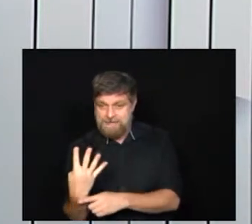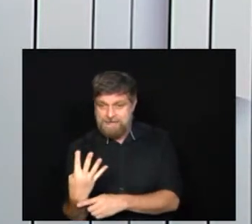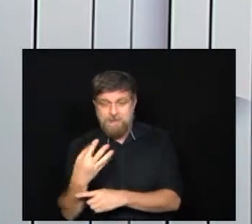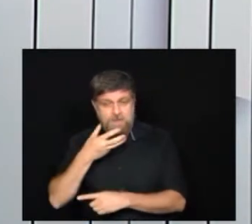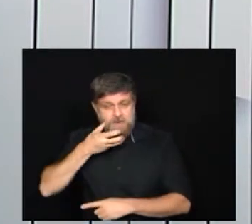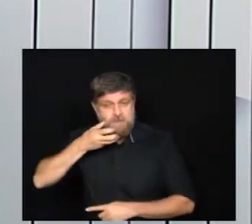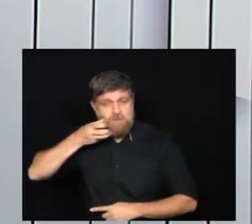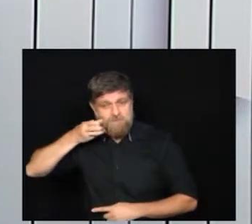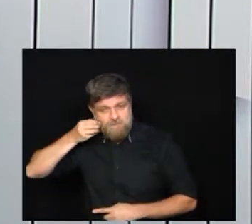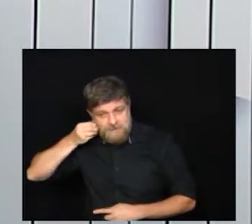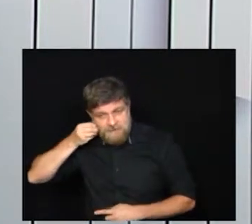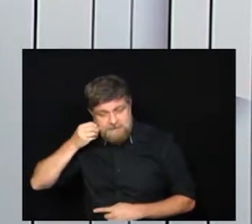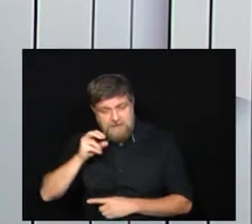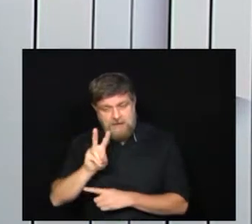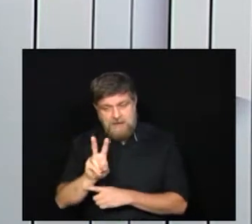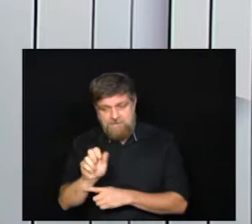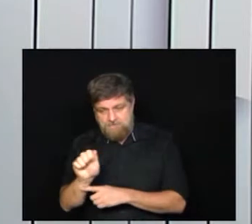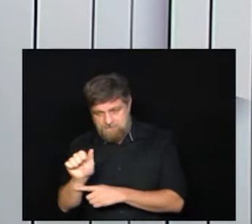Então, se você acessar